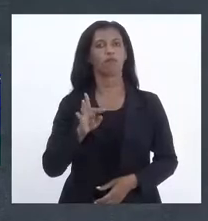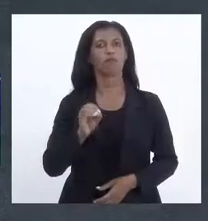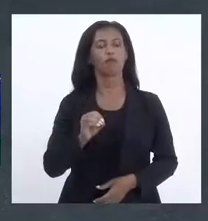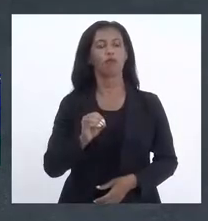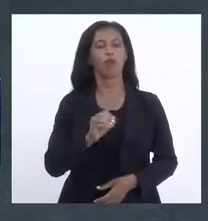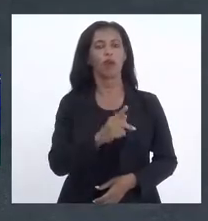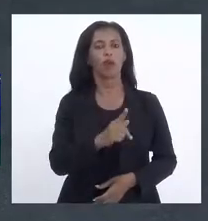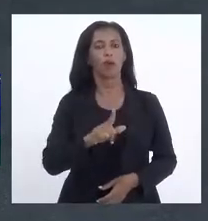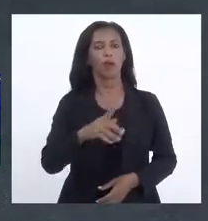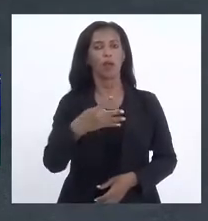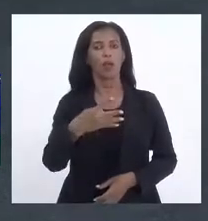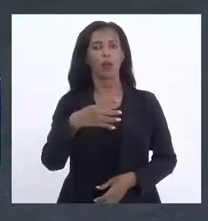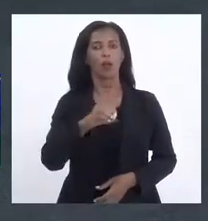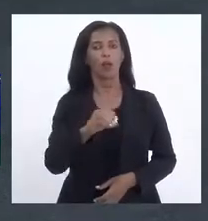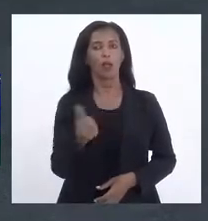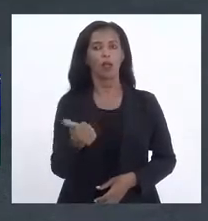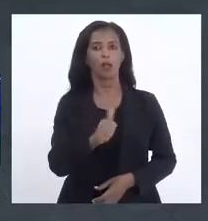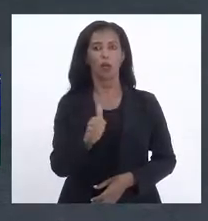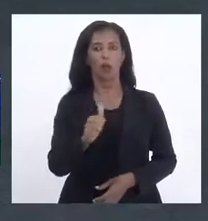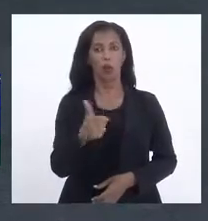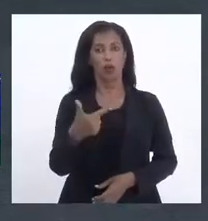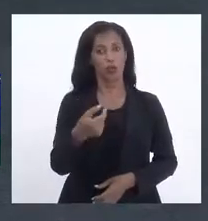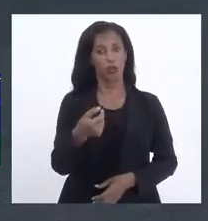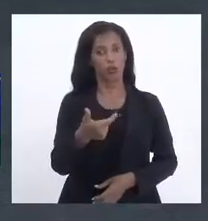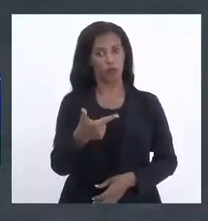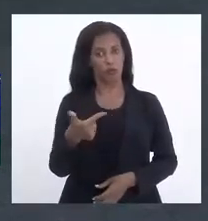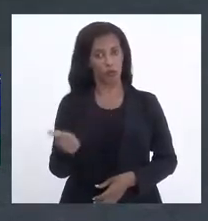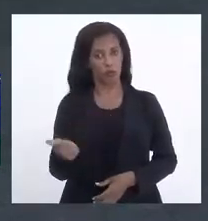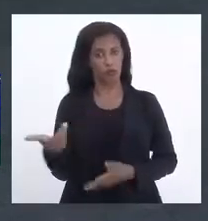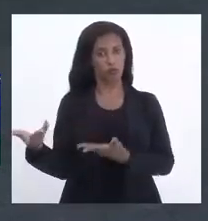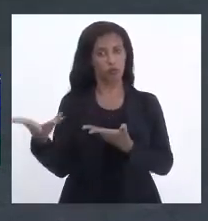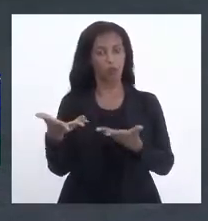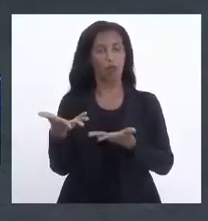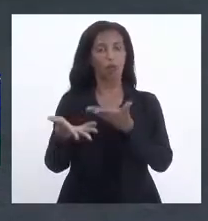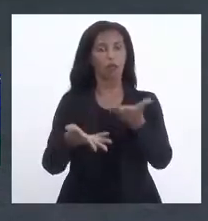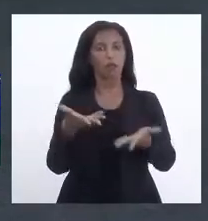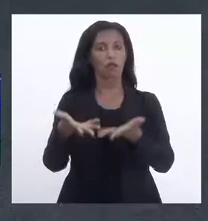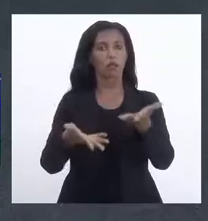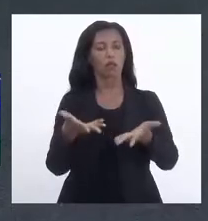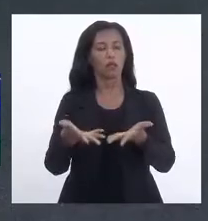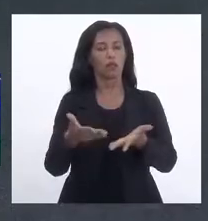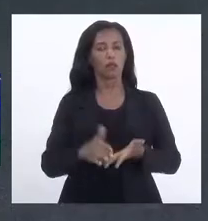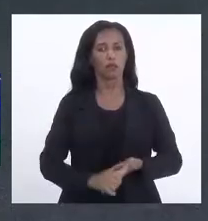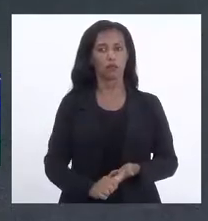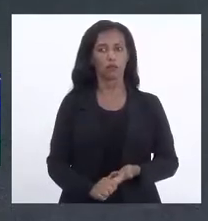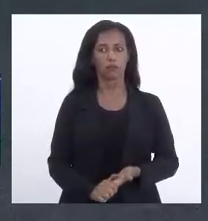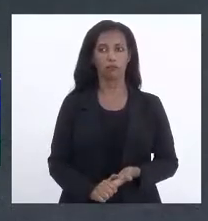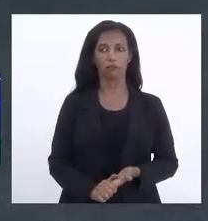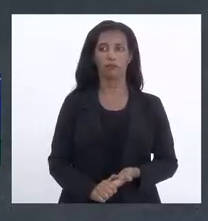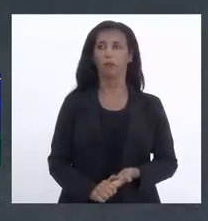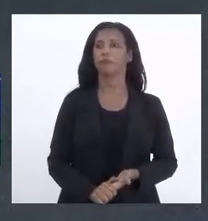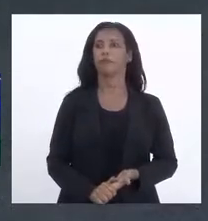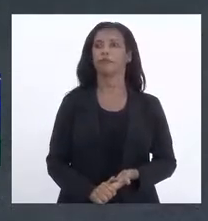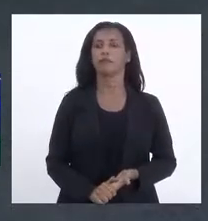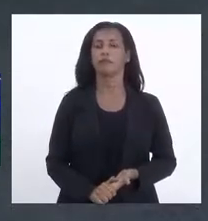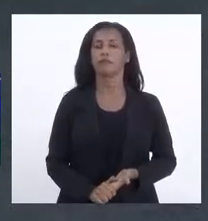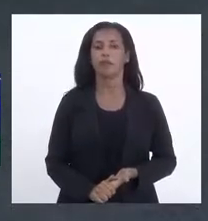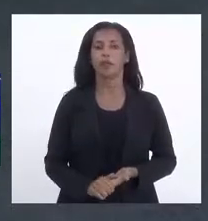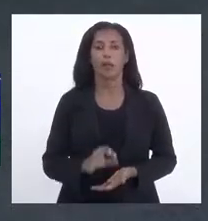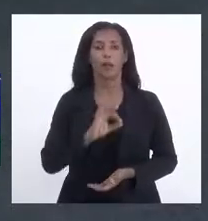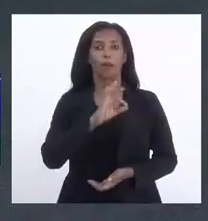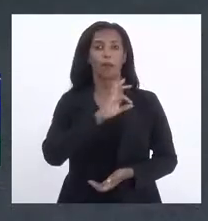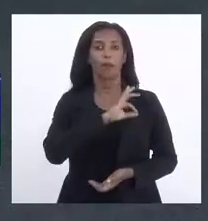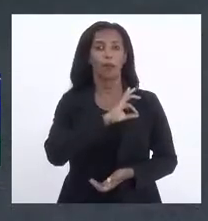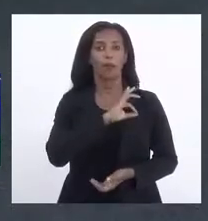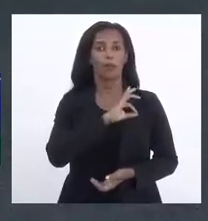ao PL 4011 de 2021, que trata da questão de do QO da Polícia